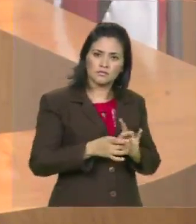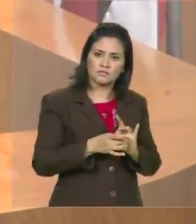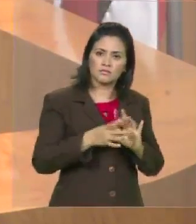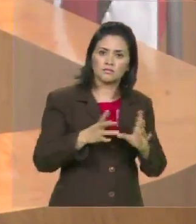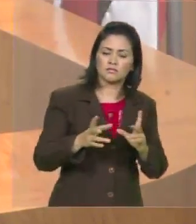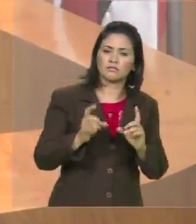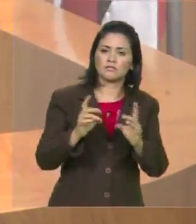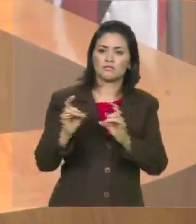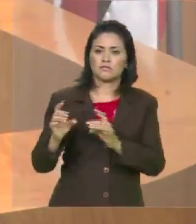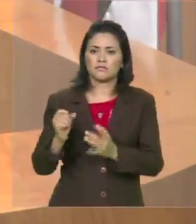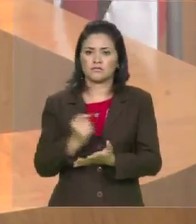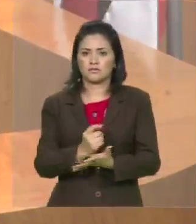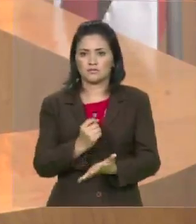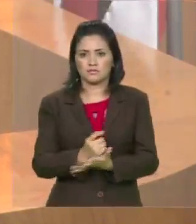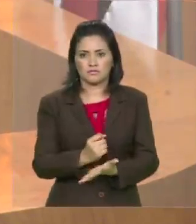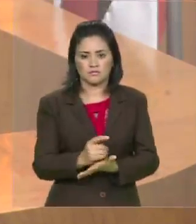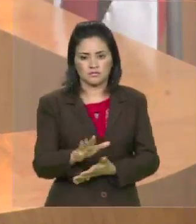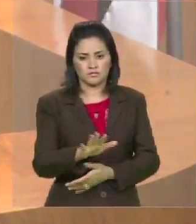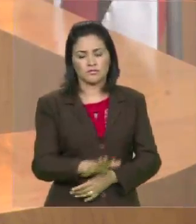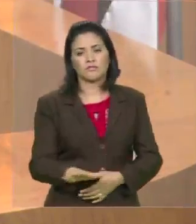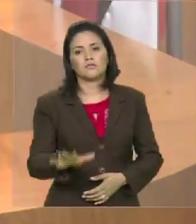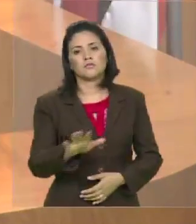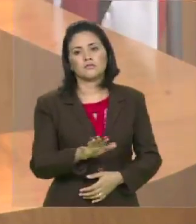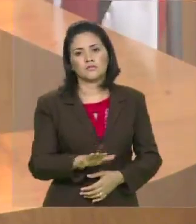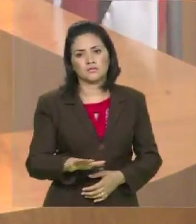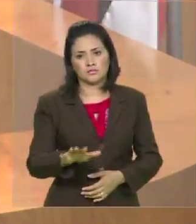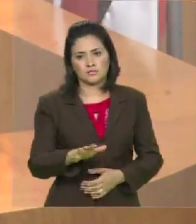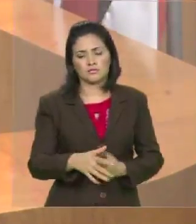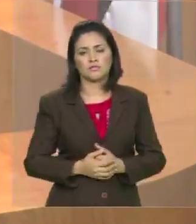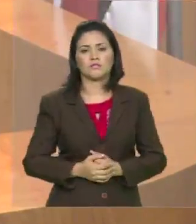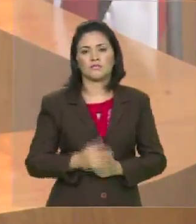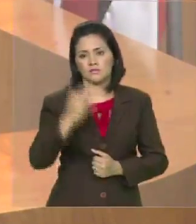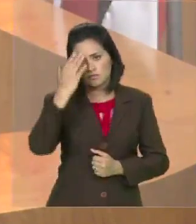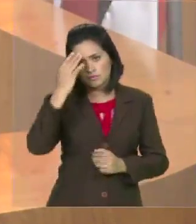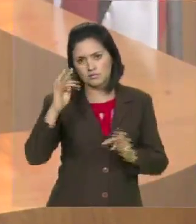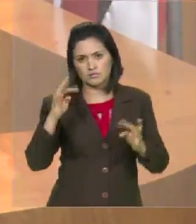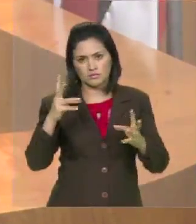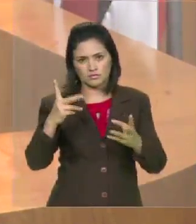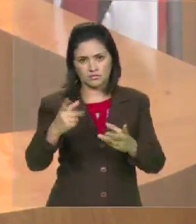que vai ser desenvolvido nas regiões, na região amazônica. Muito obrigado a todos, que Deus abençoe.